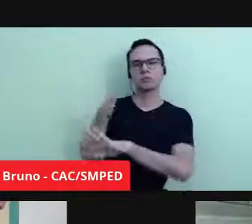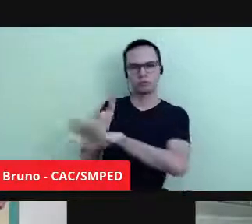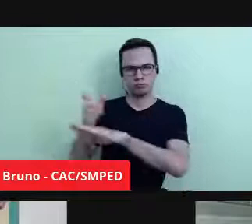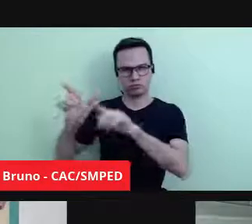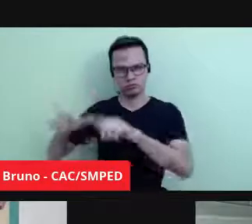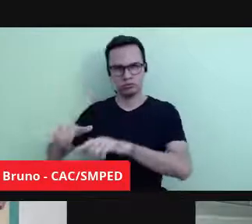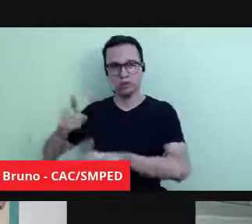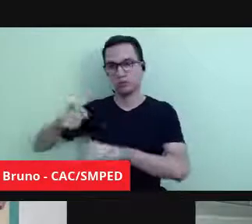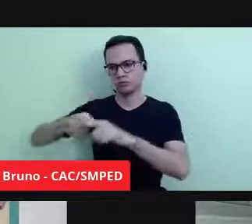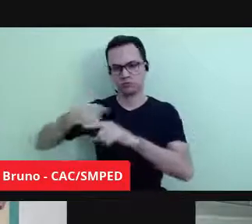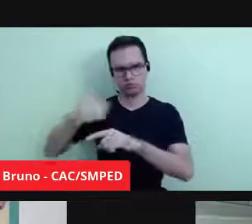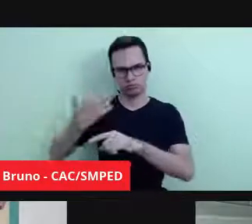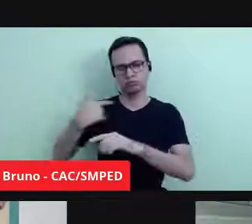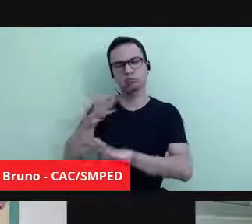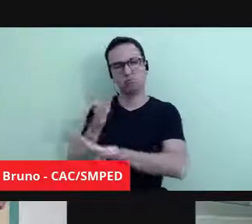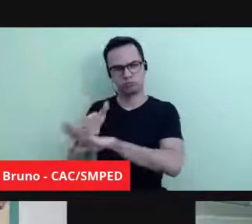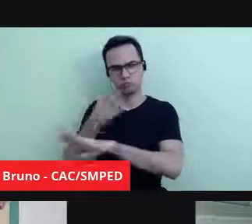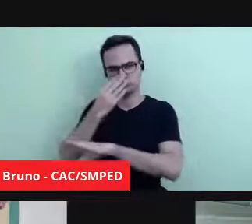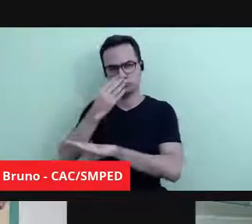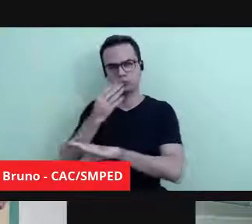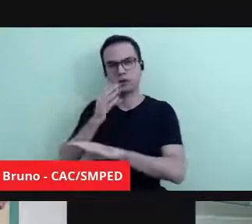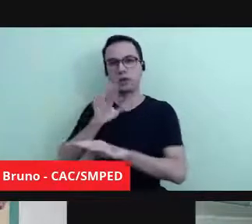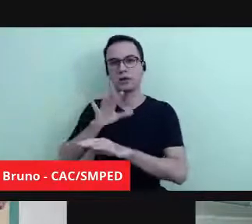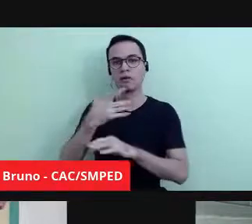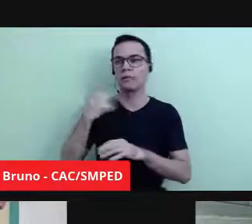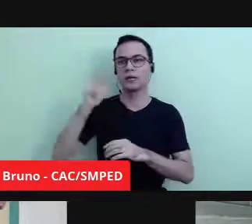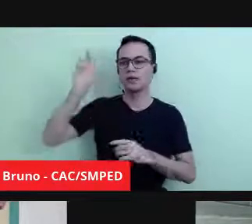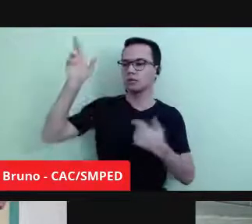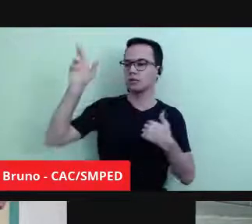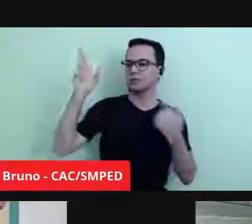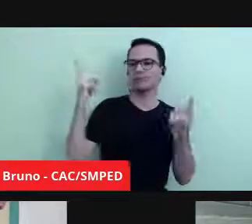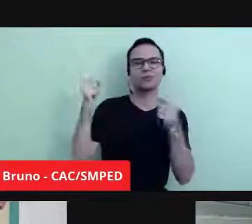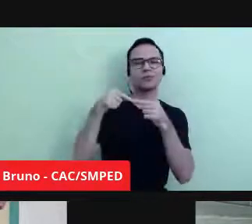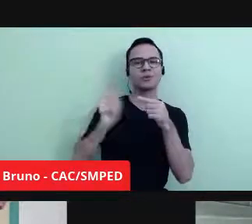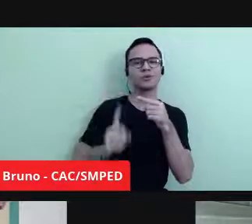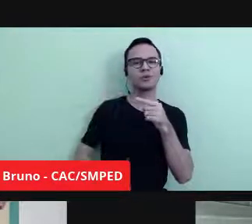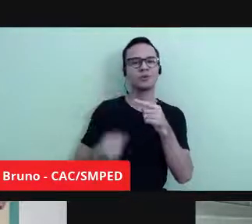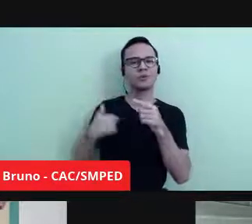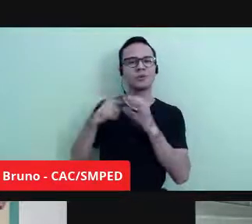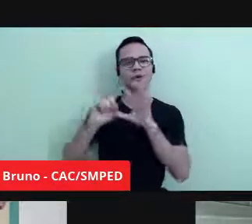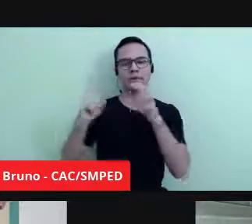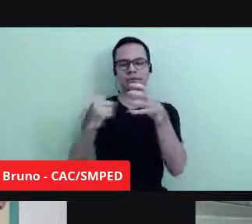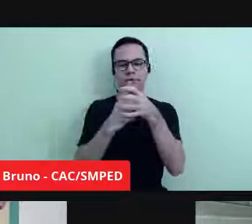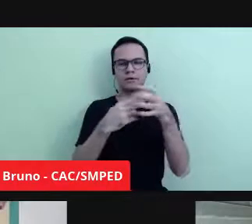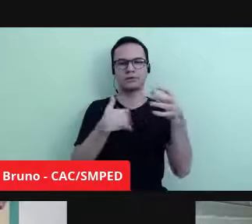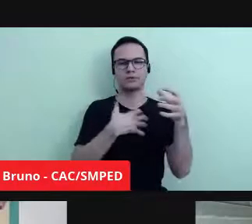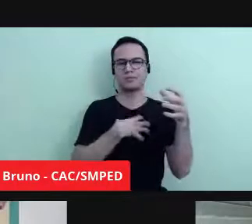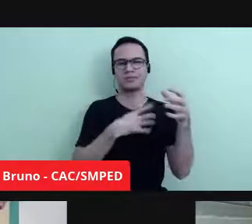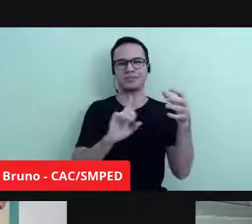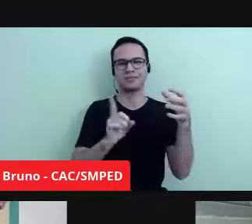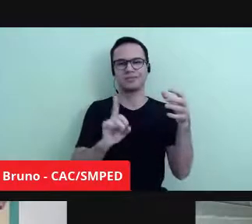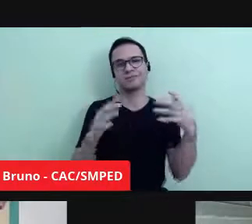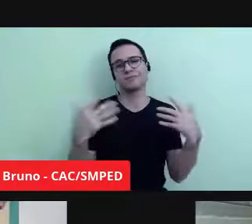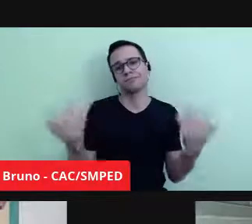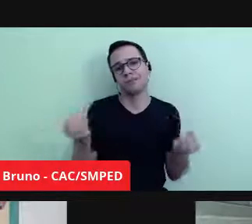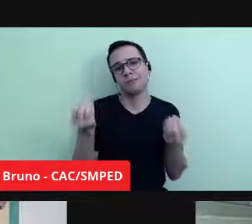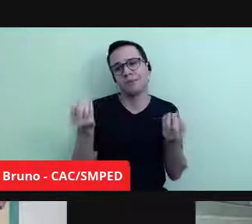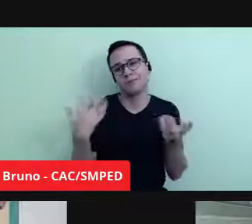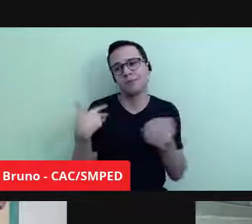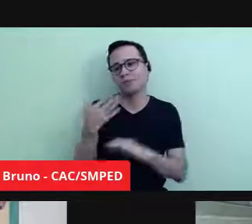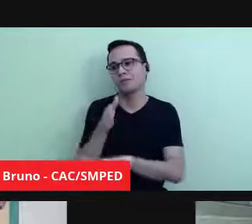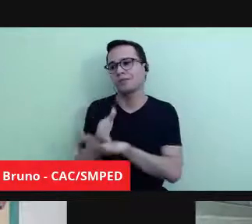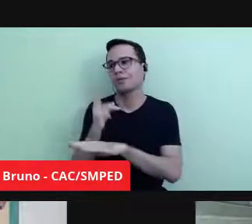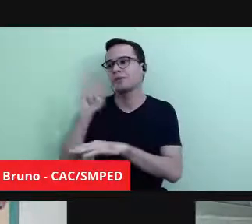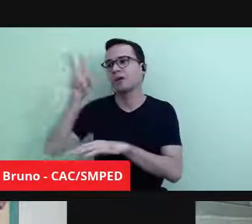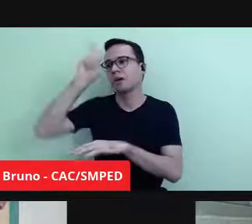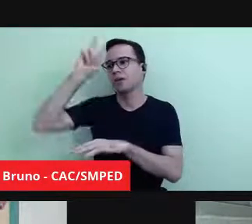elas querem. Só que como elas não se veem retratadas aquilo e o pertencimento não existe, então não faz sentido ela ir lá olhar a história